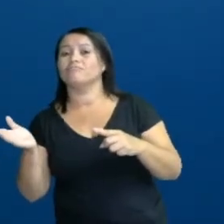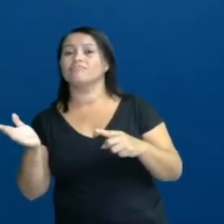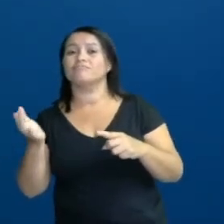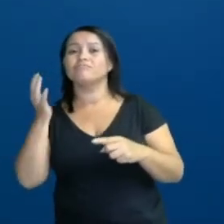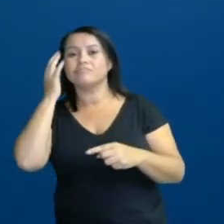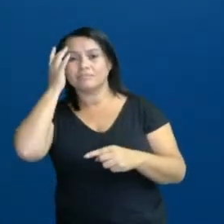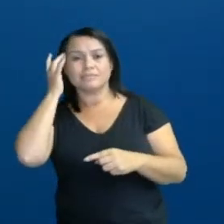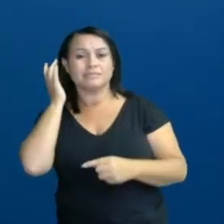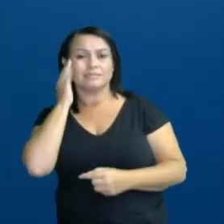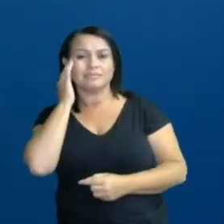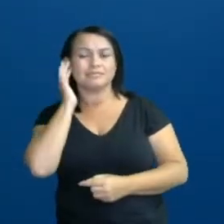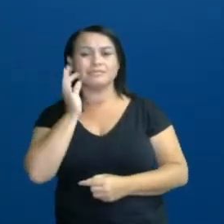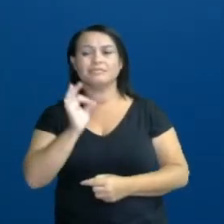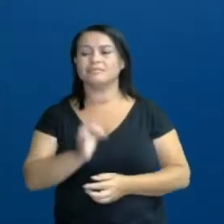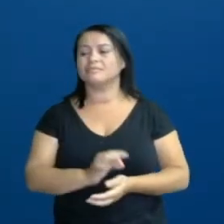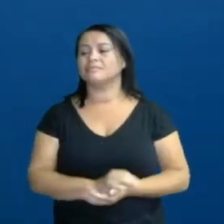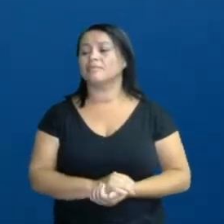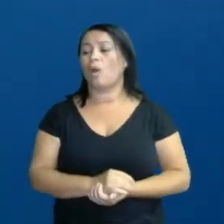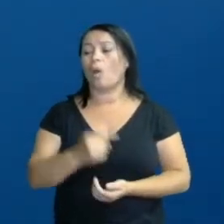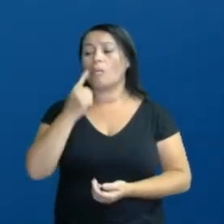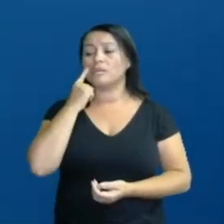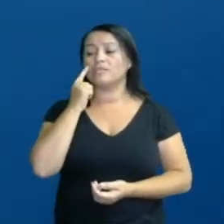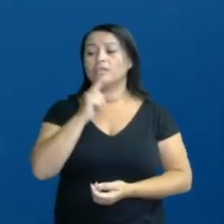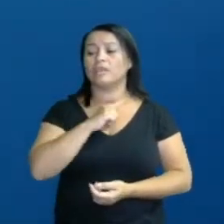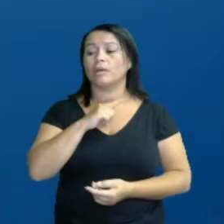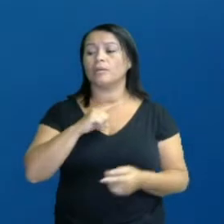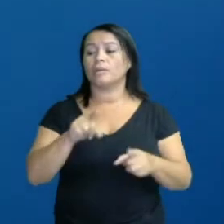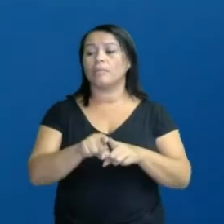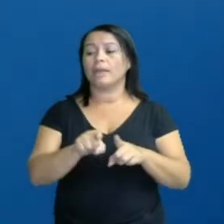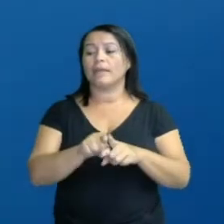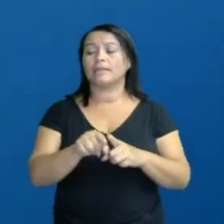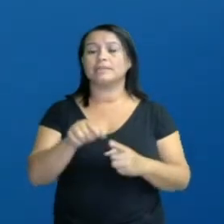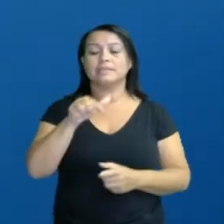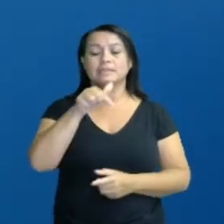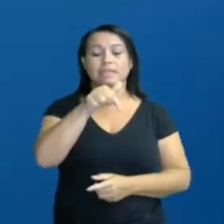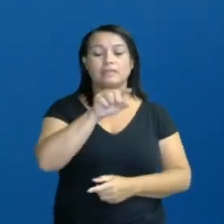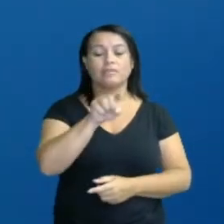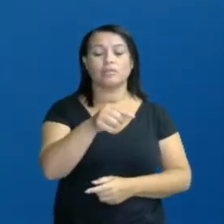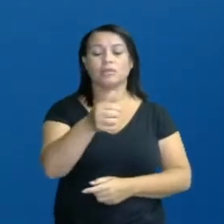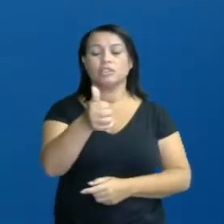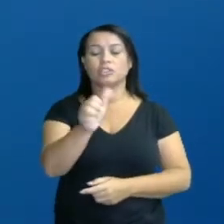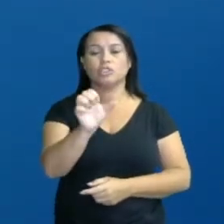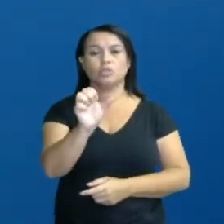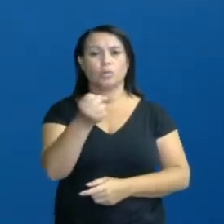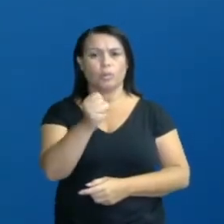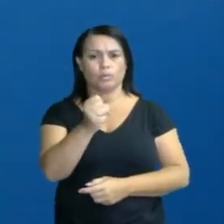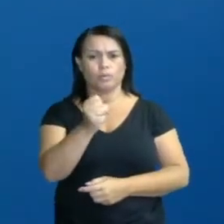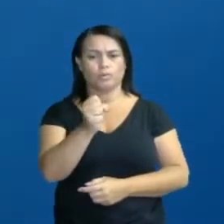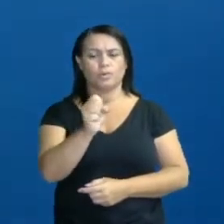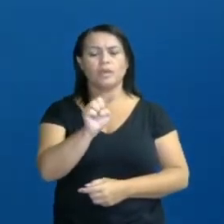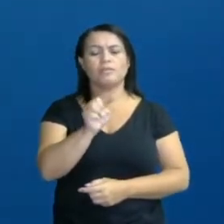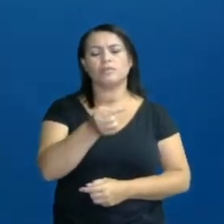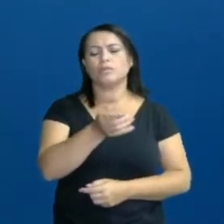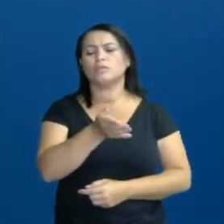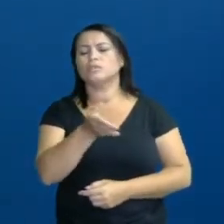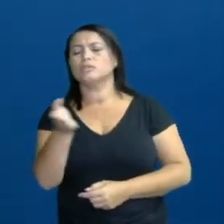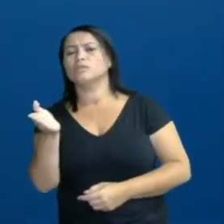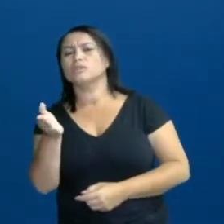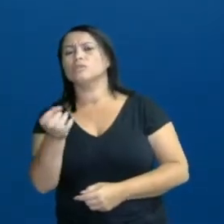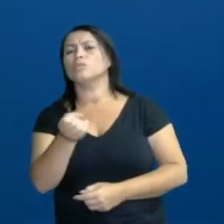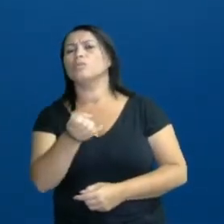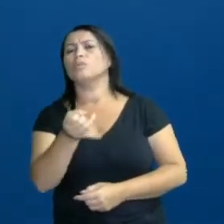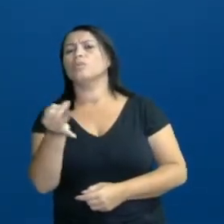vírgula, tá certo? Aqui eu tenho o seguinte, ó. Eu tenho 7,18, tá? Depois da vírgula, eu